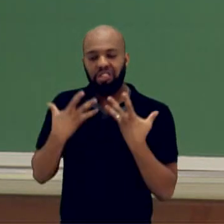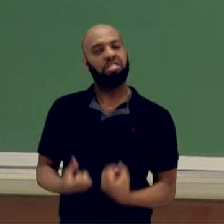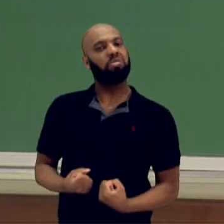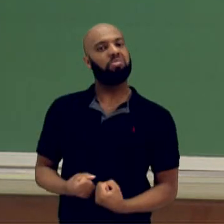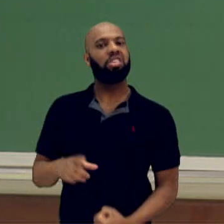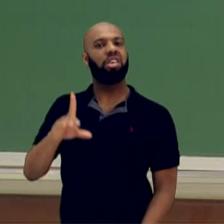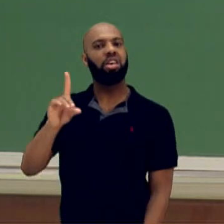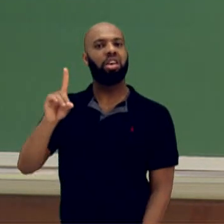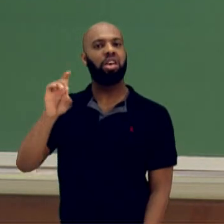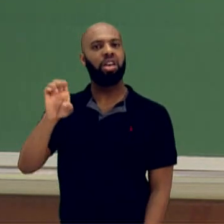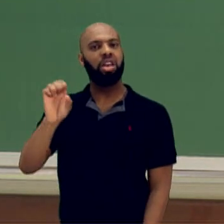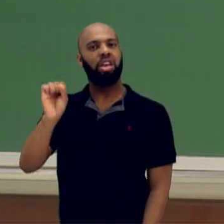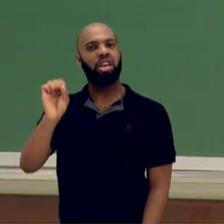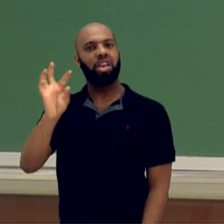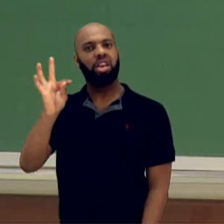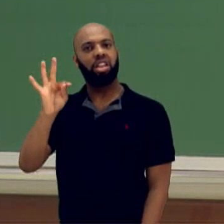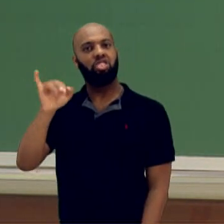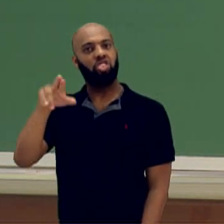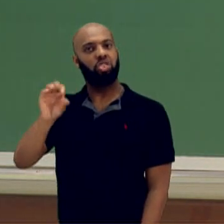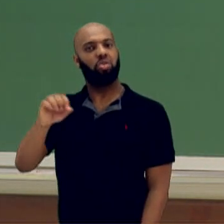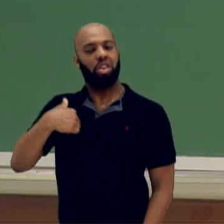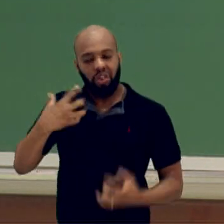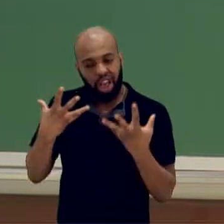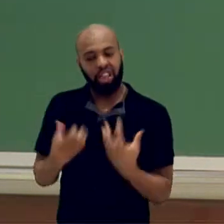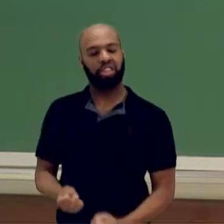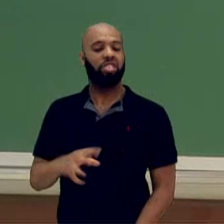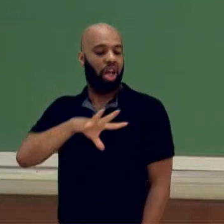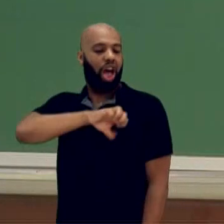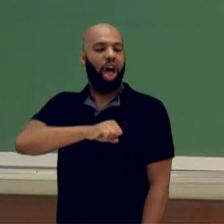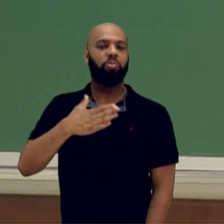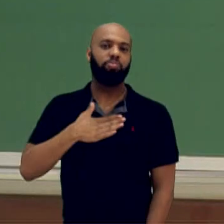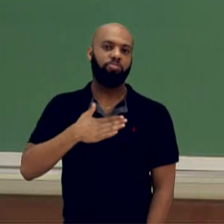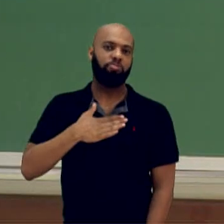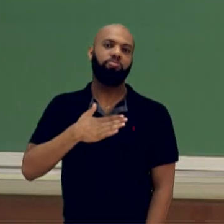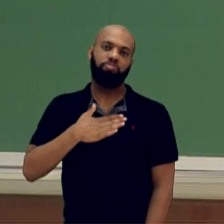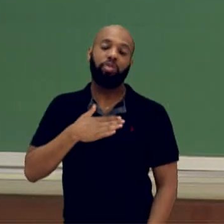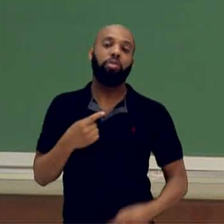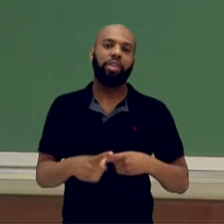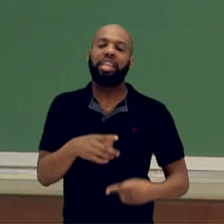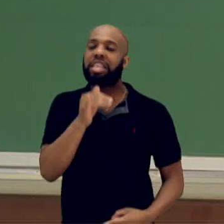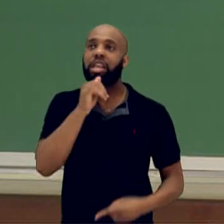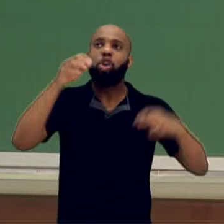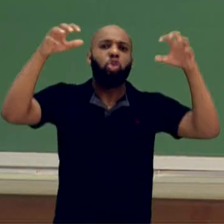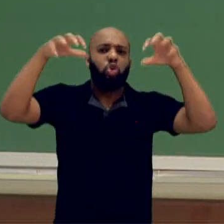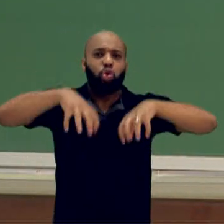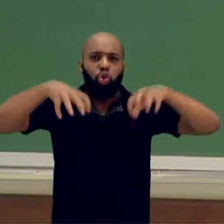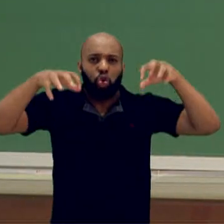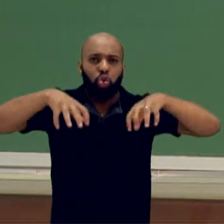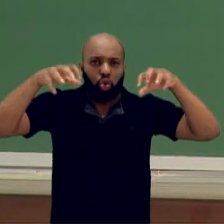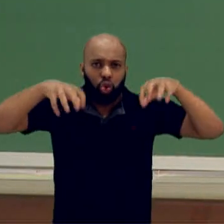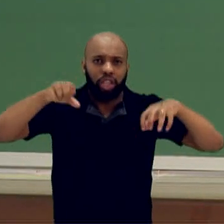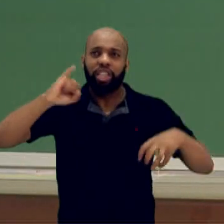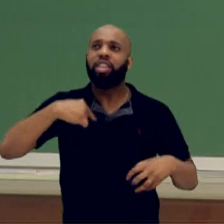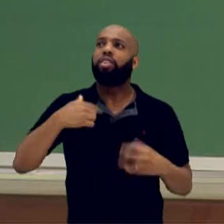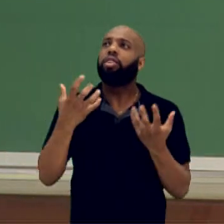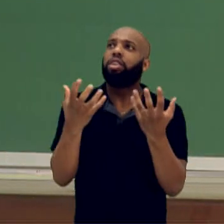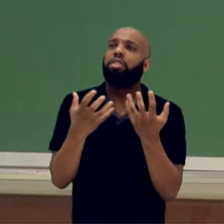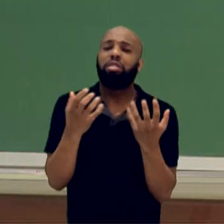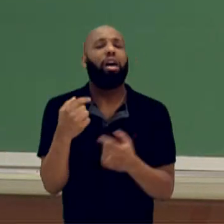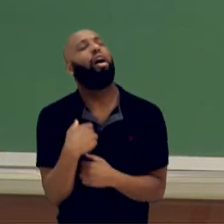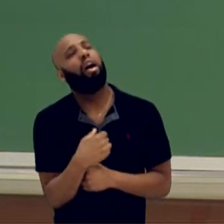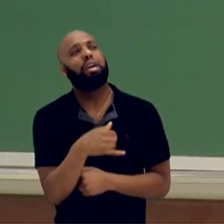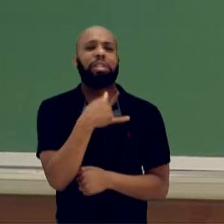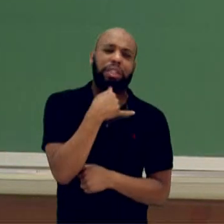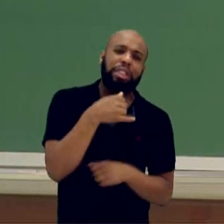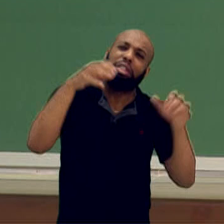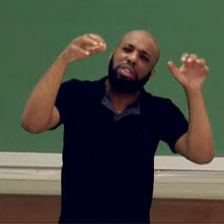mas amar o meu destino. Por quê? Porque se estamos de um dia chuvoso, quanto mais eu querer ficar lamentando, nossa,